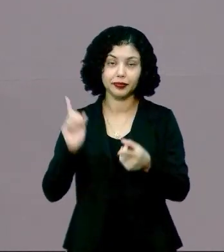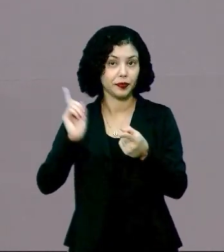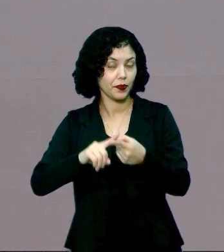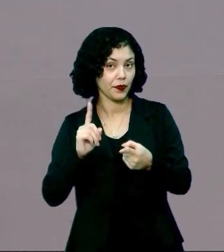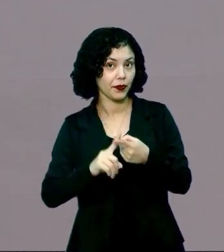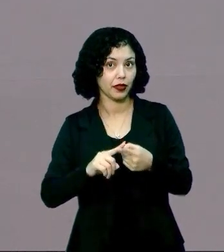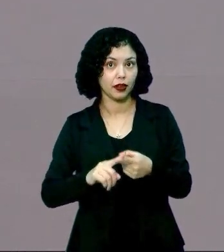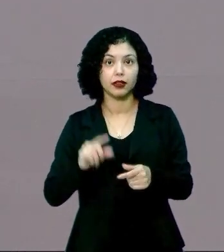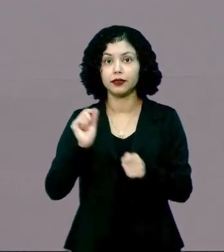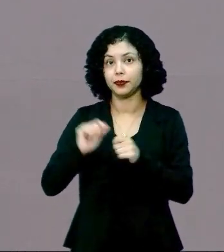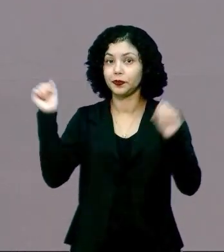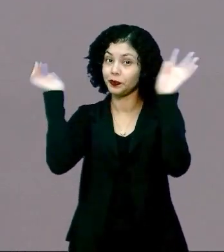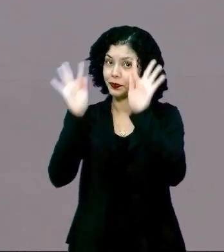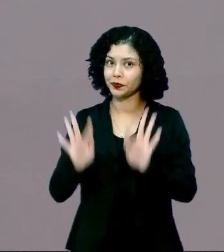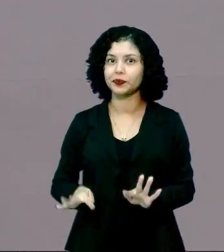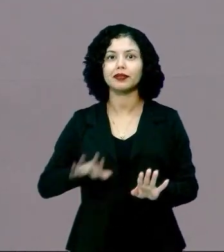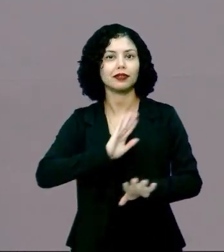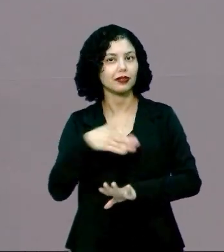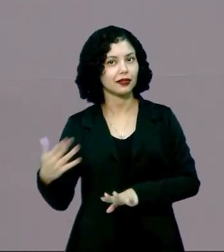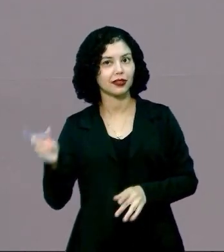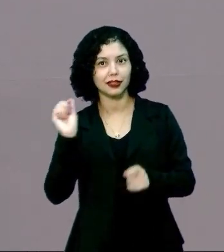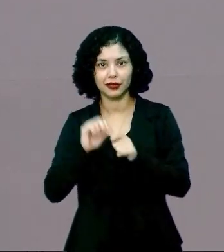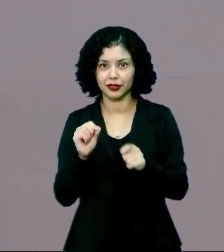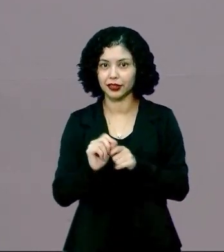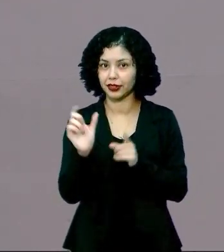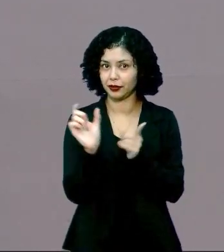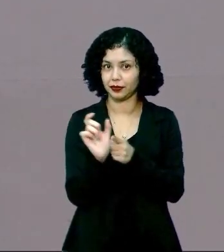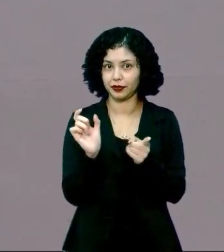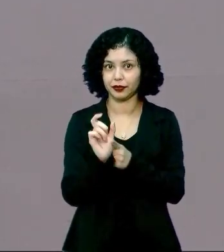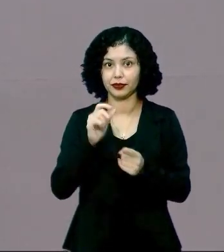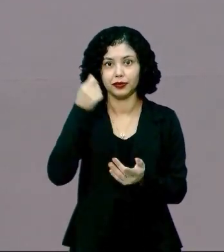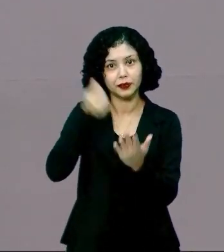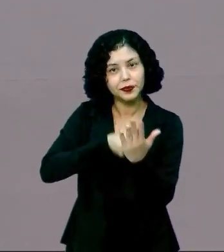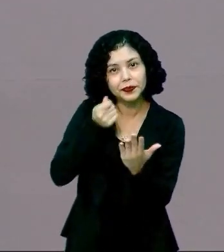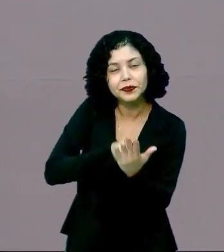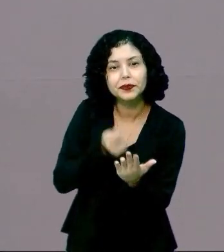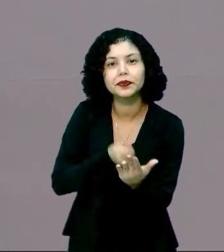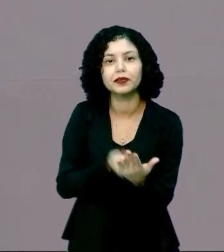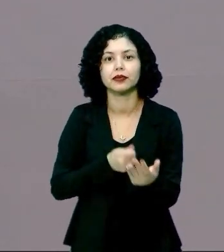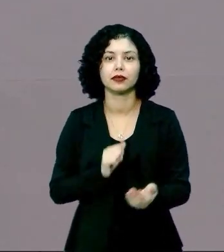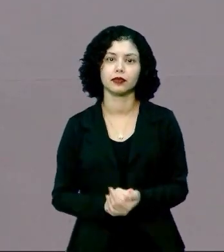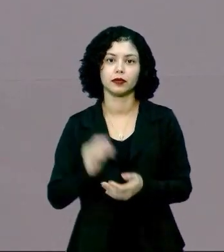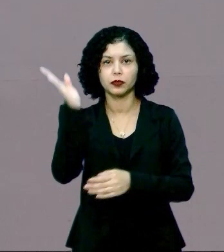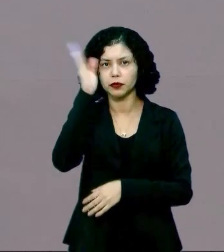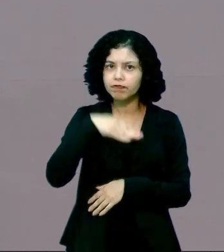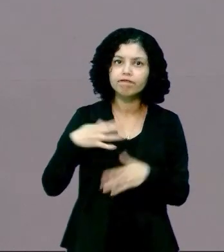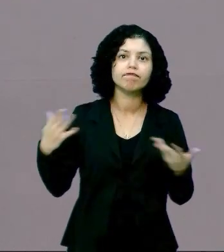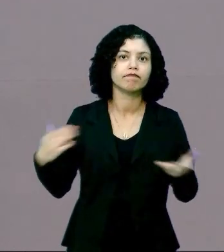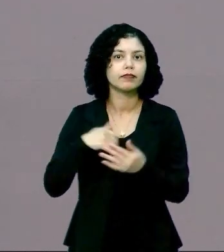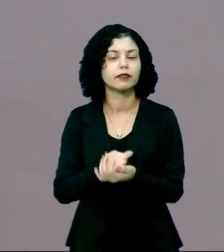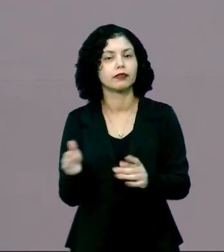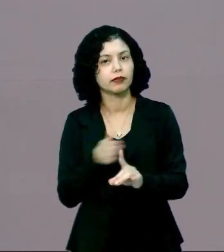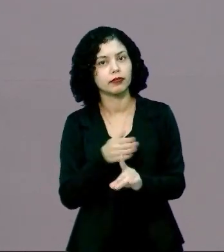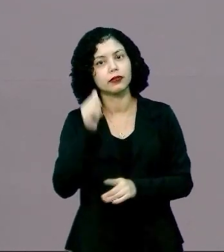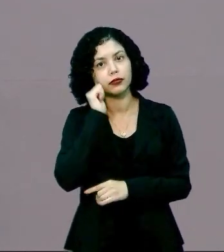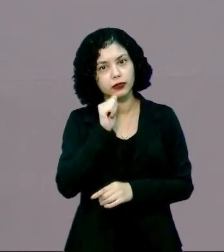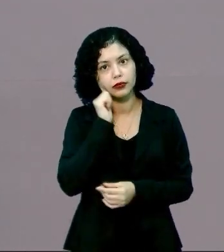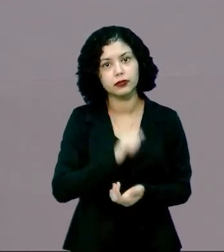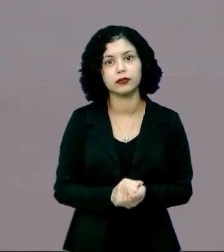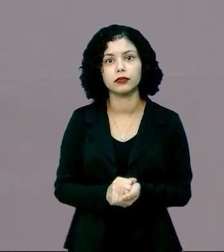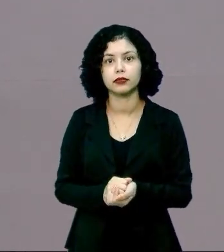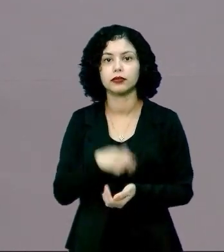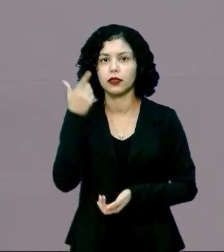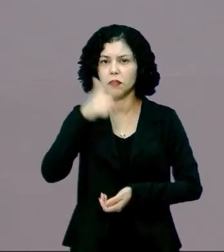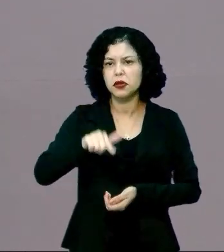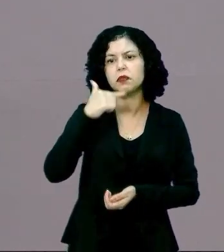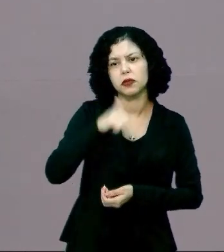ele foi muito feliz quando ele colocou, inclusive, a palavra-chave, a persistência, né, dos maus tratos contra esse setor. Para que ele não